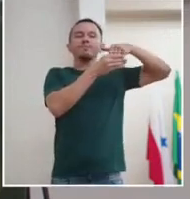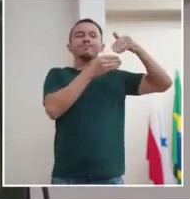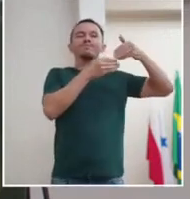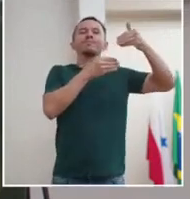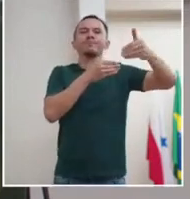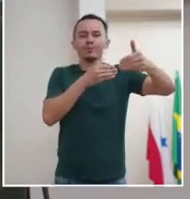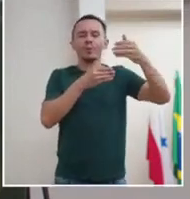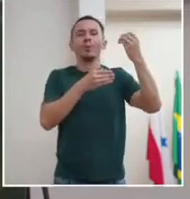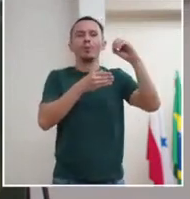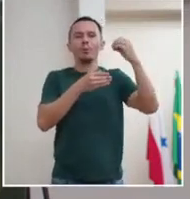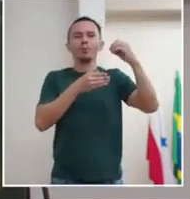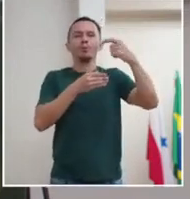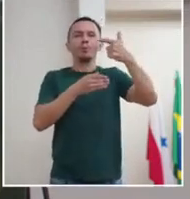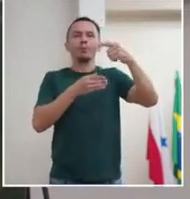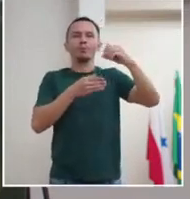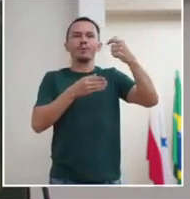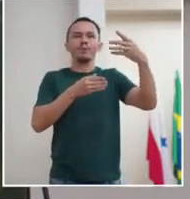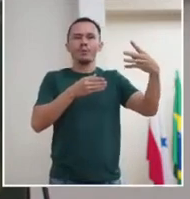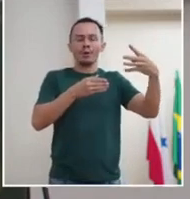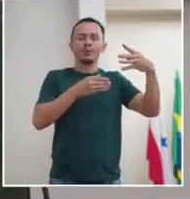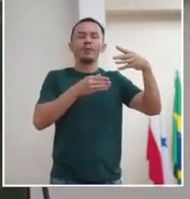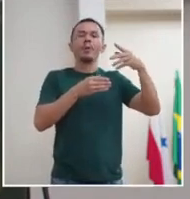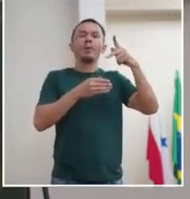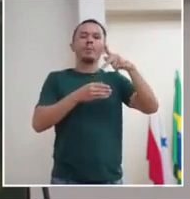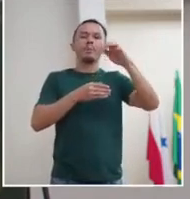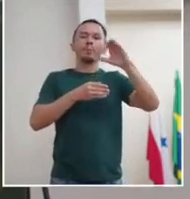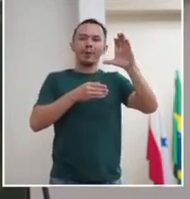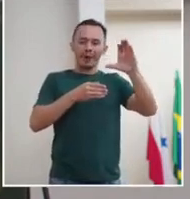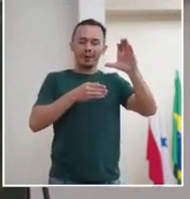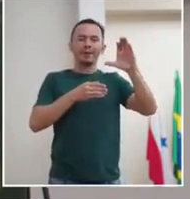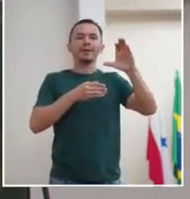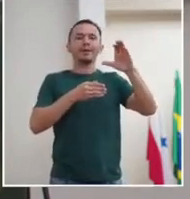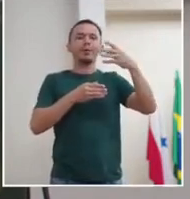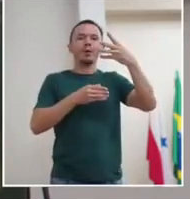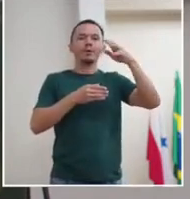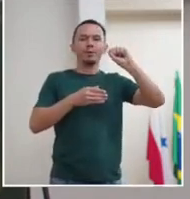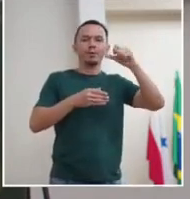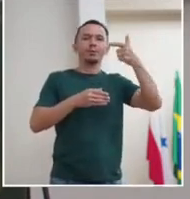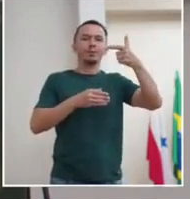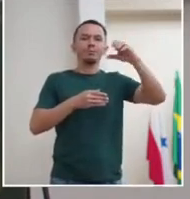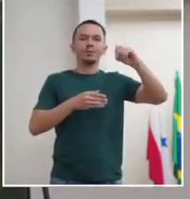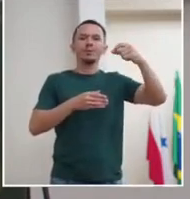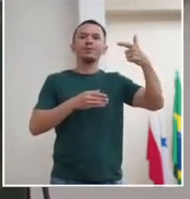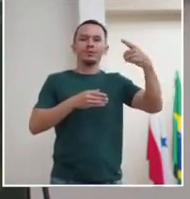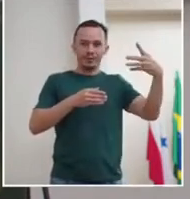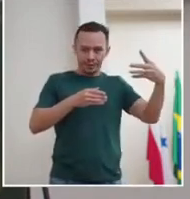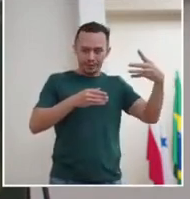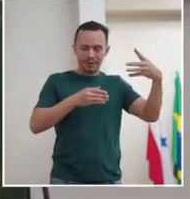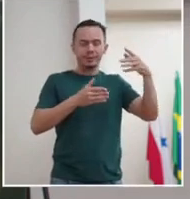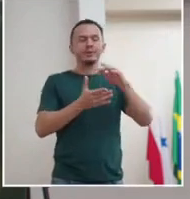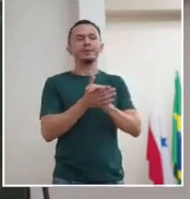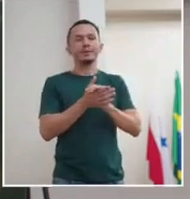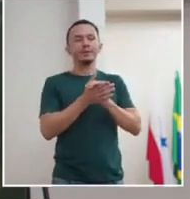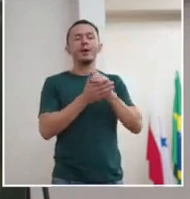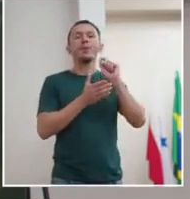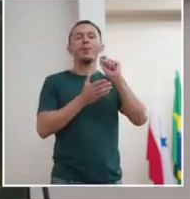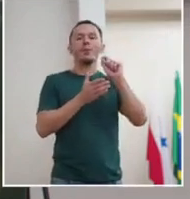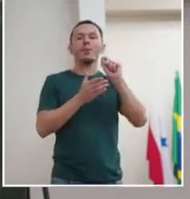PEC 48/2023, que visa colocar o marco